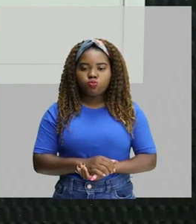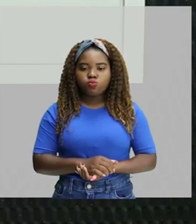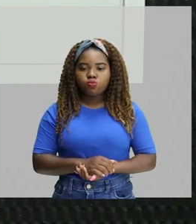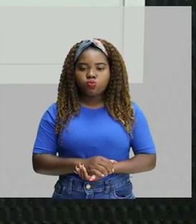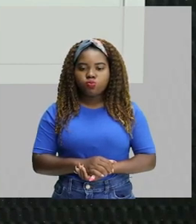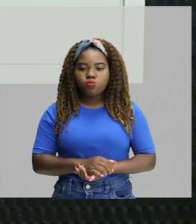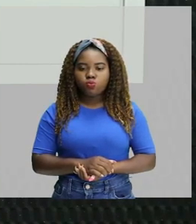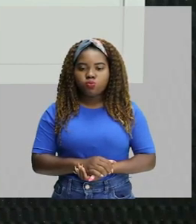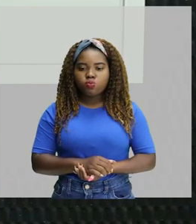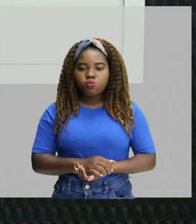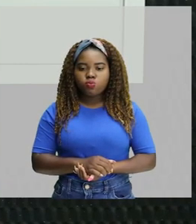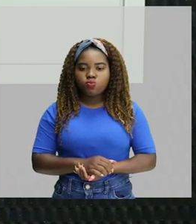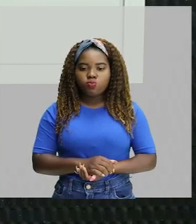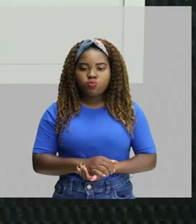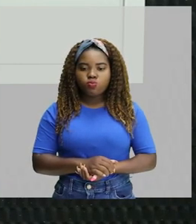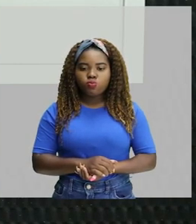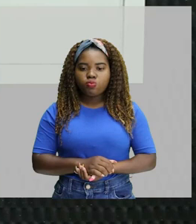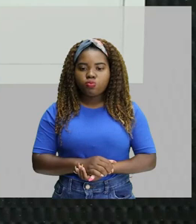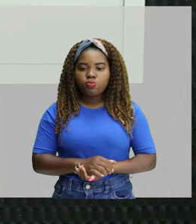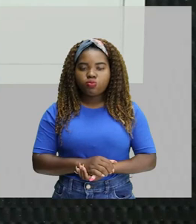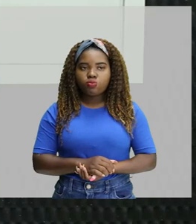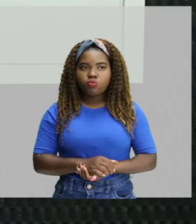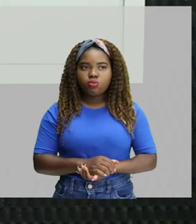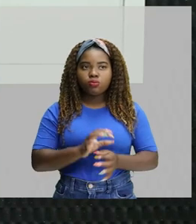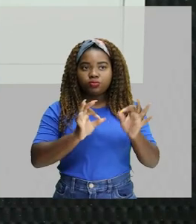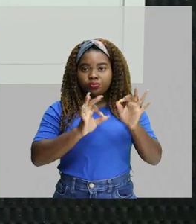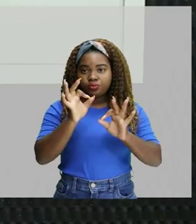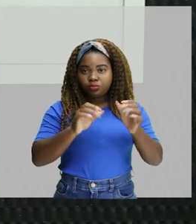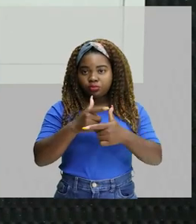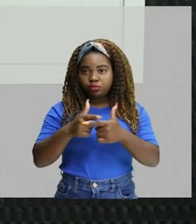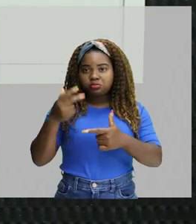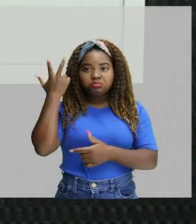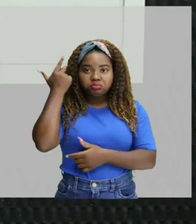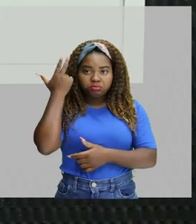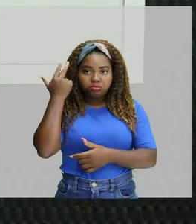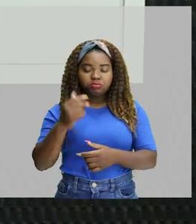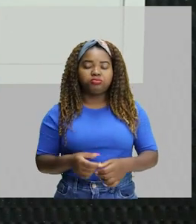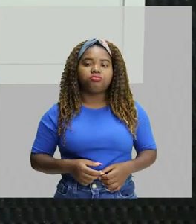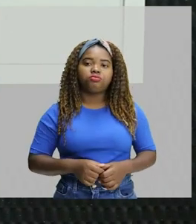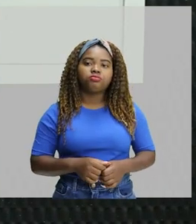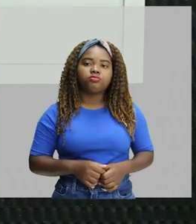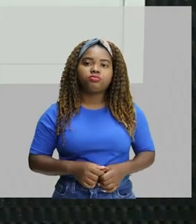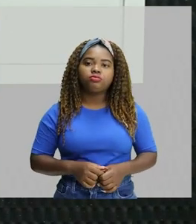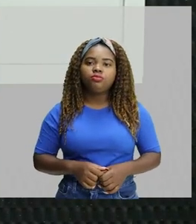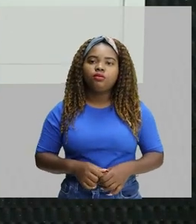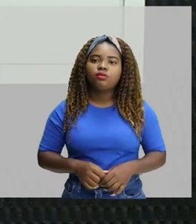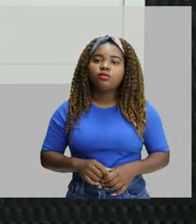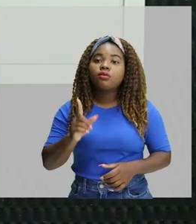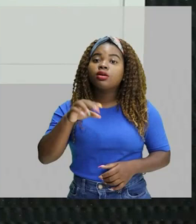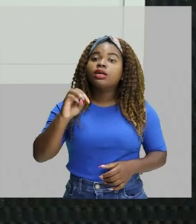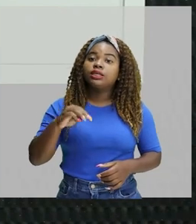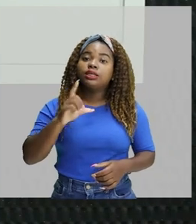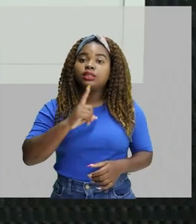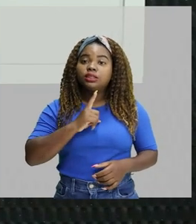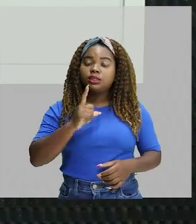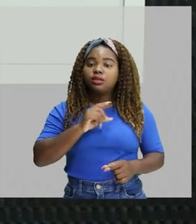1 certo então vamos realizar essa divisão aí normalmente certo vamos ver quem que sobra aí de